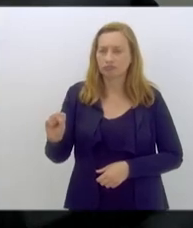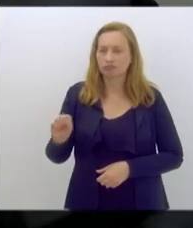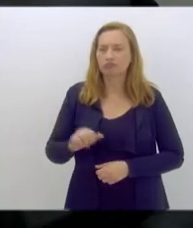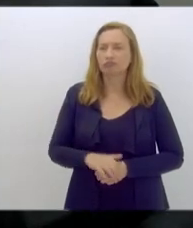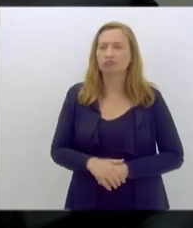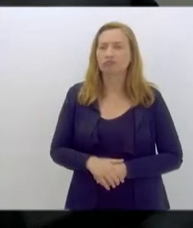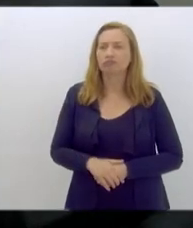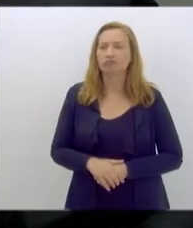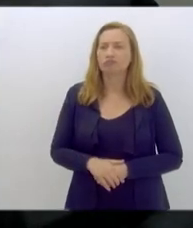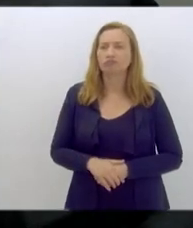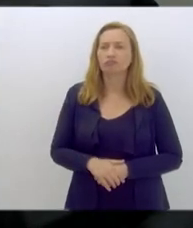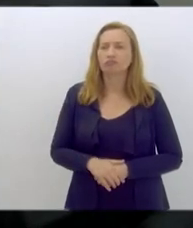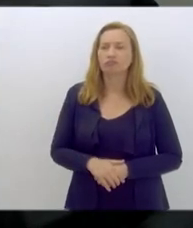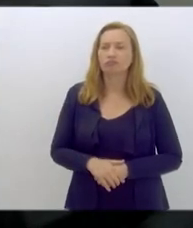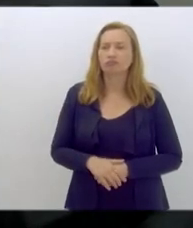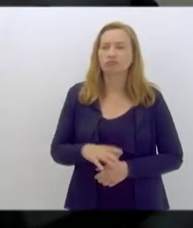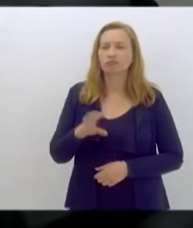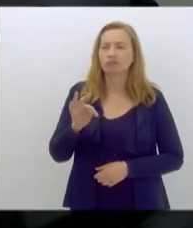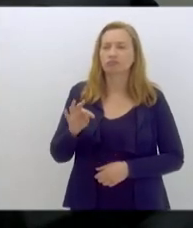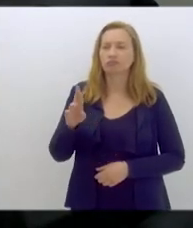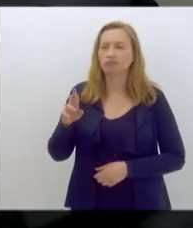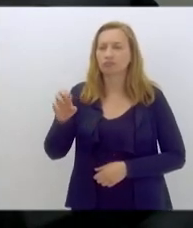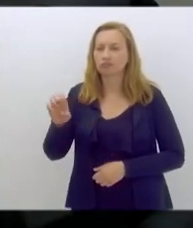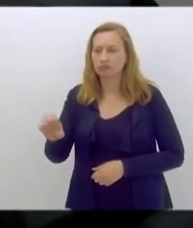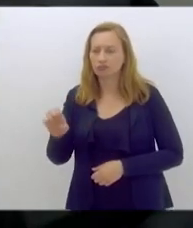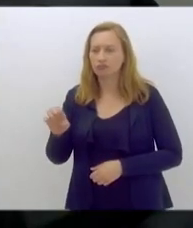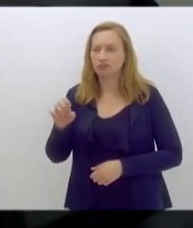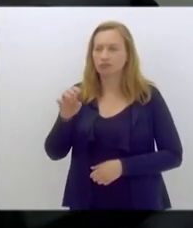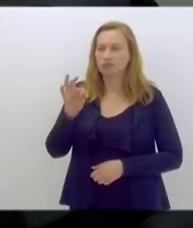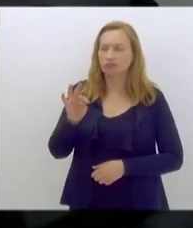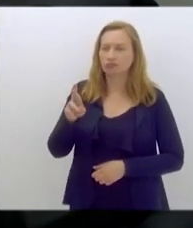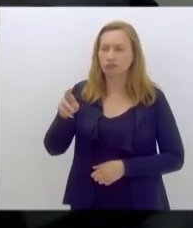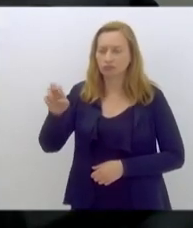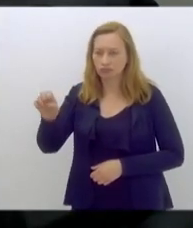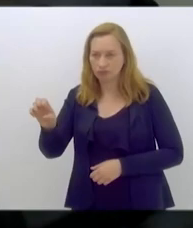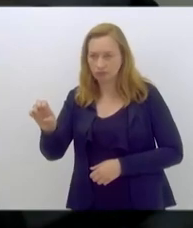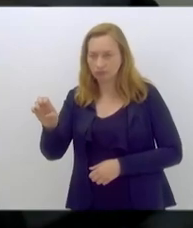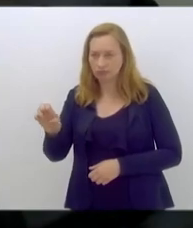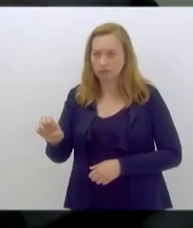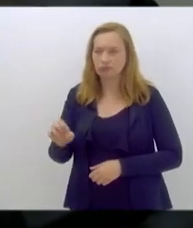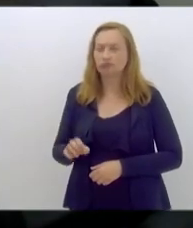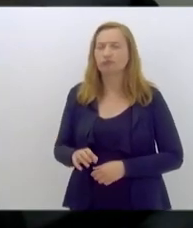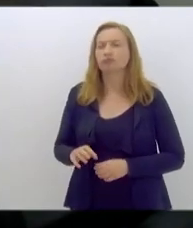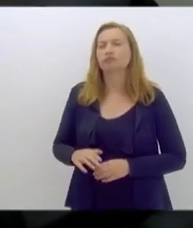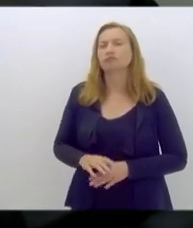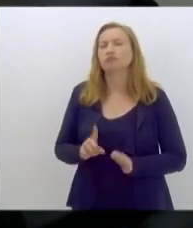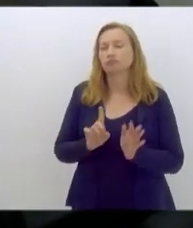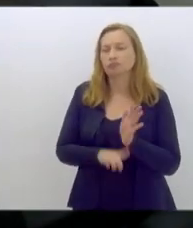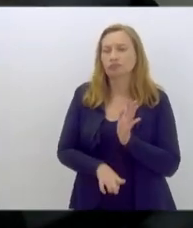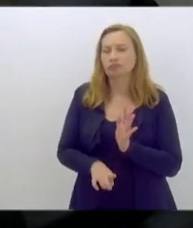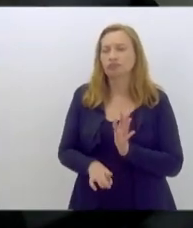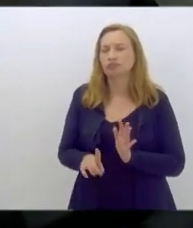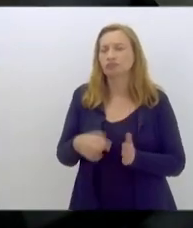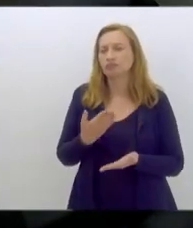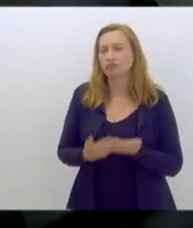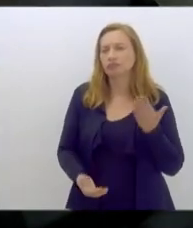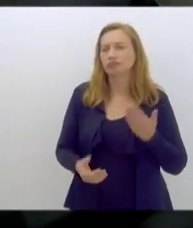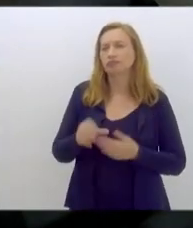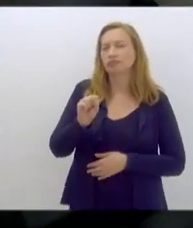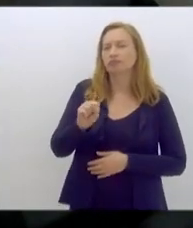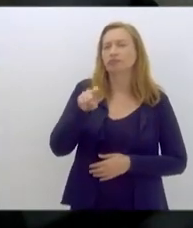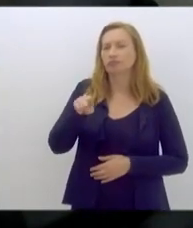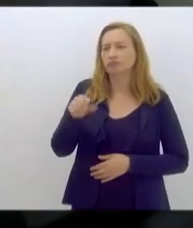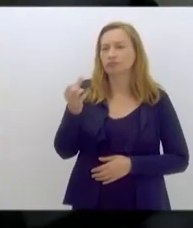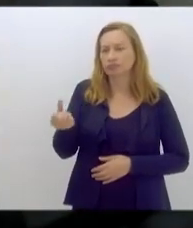a tuste né que isso reduziu também significativamente quando a gente fala dessa piada de 8.6